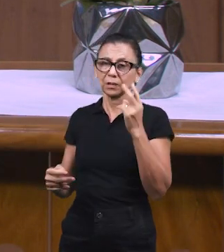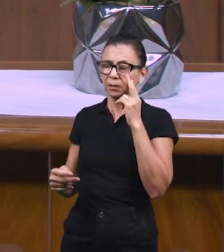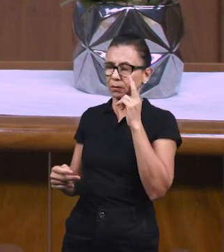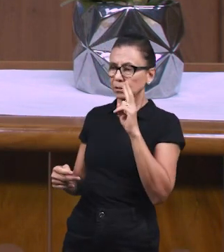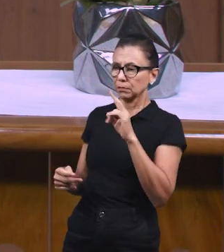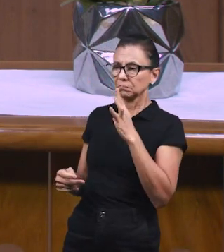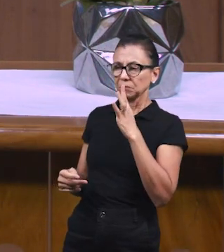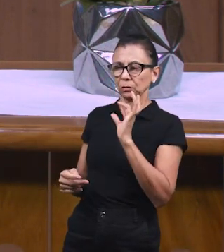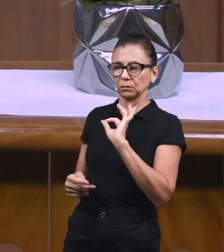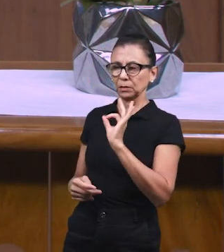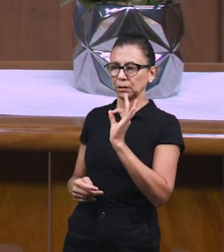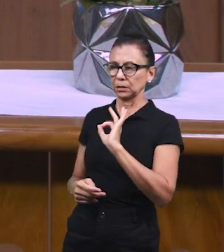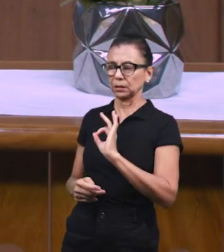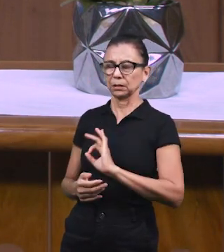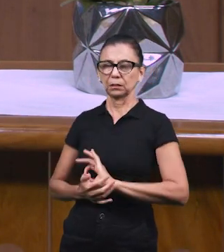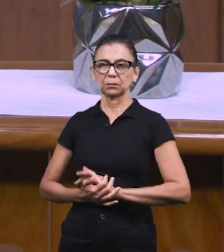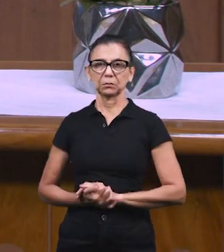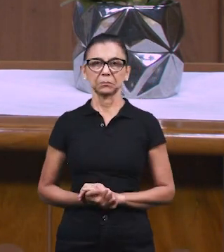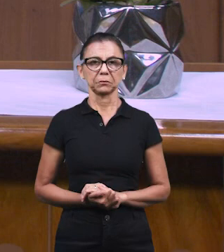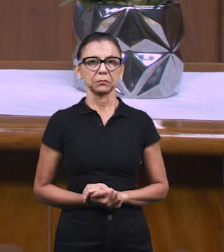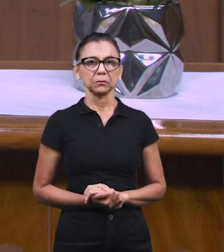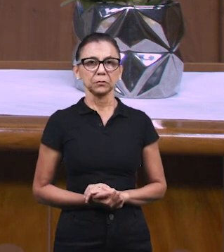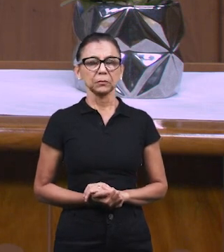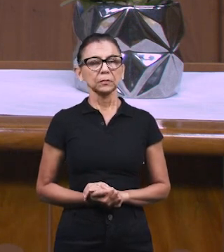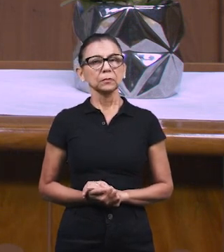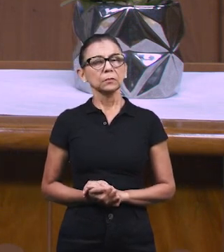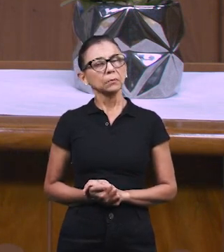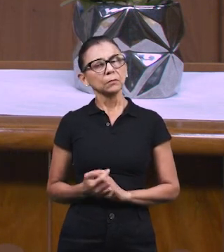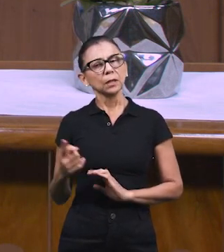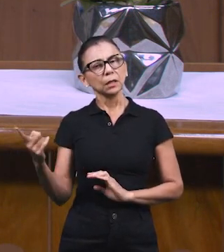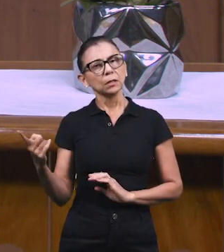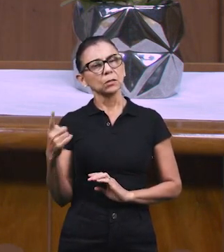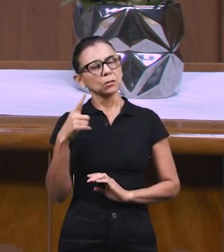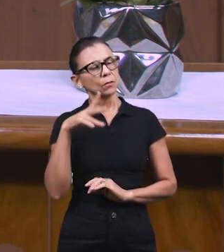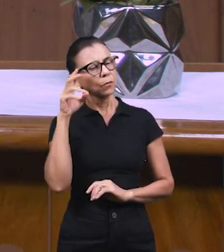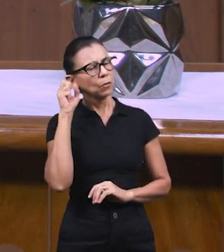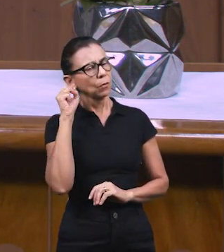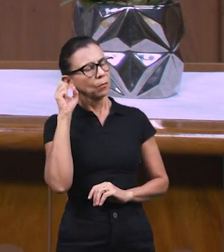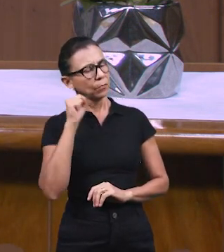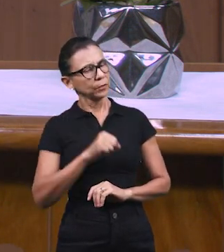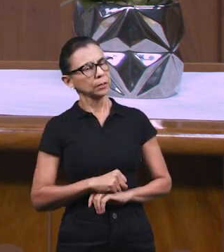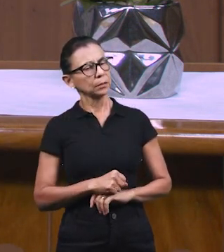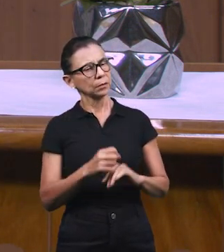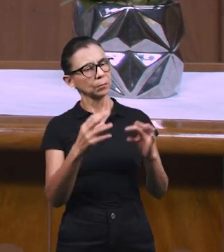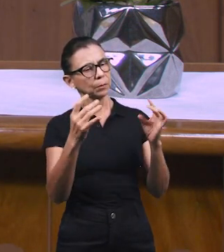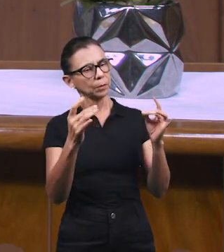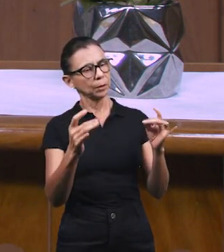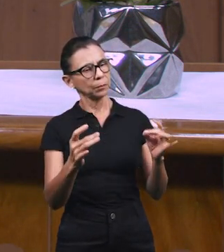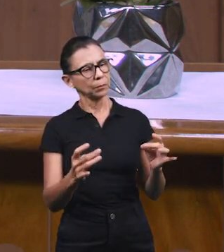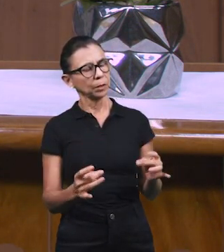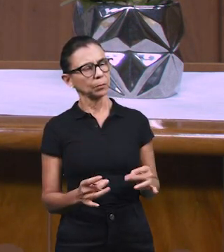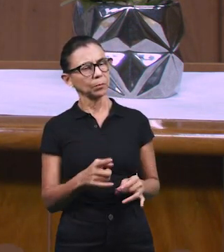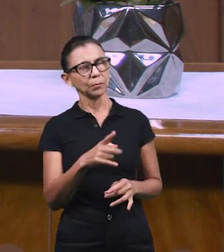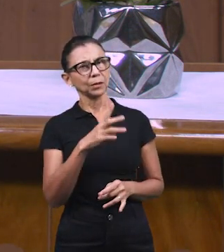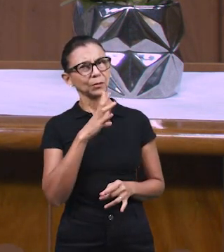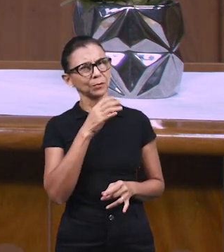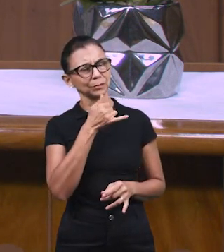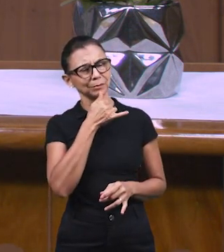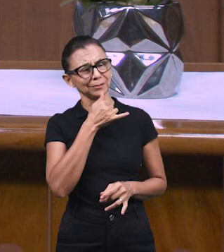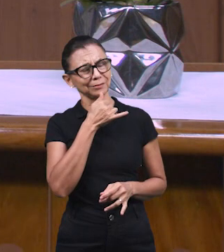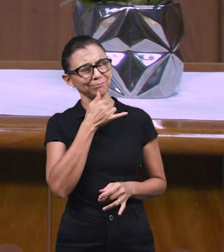reconheciam. E Jesus, então, depois de ouvir o relato deles e vendo a tristeza